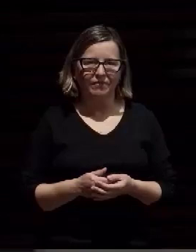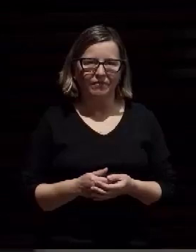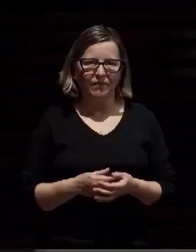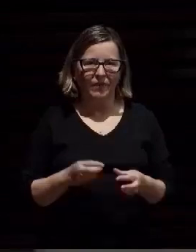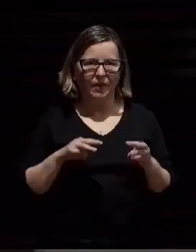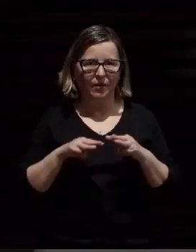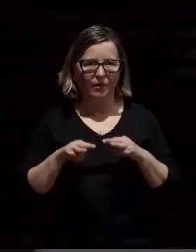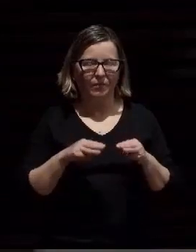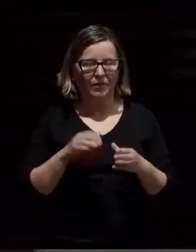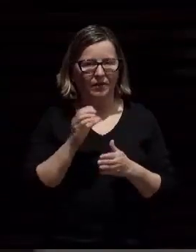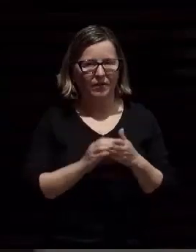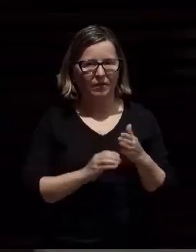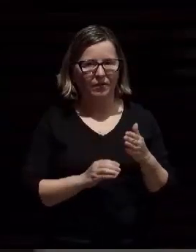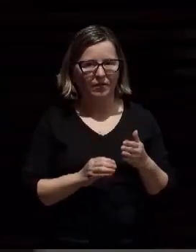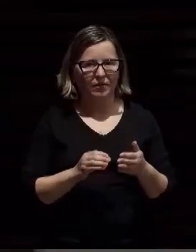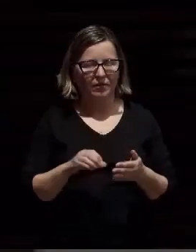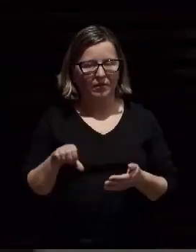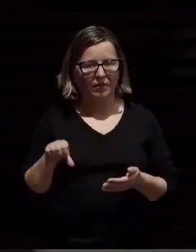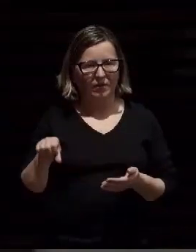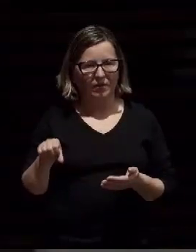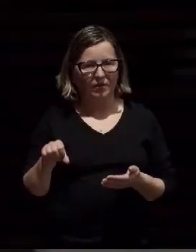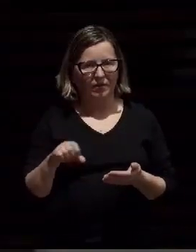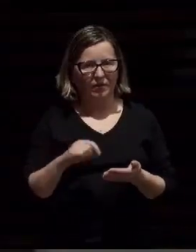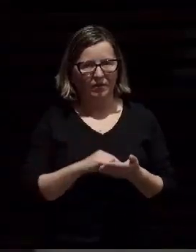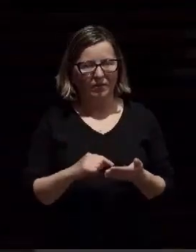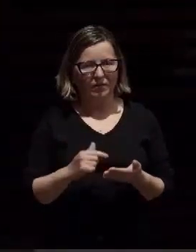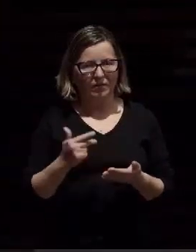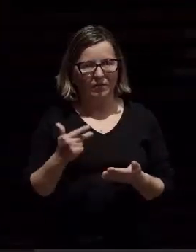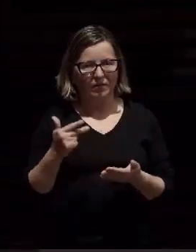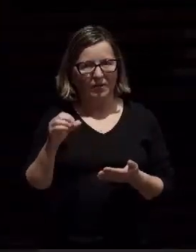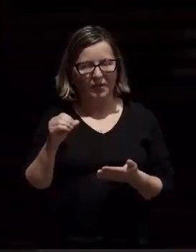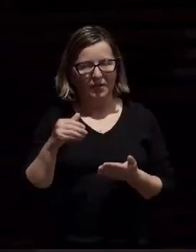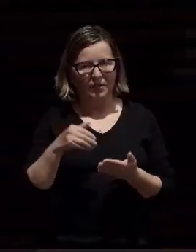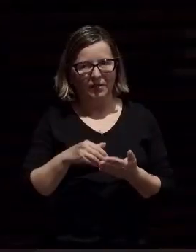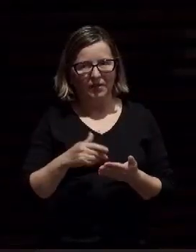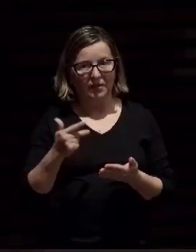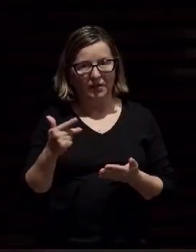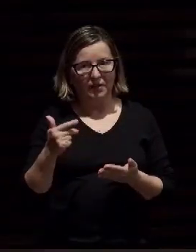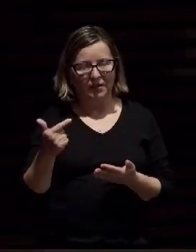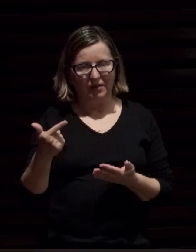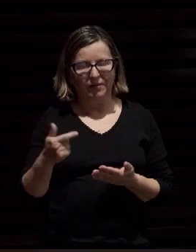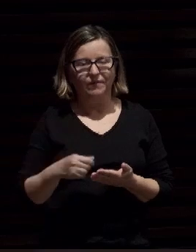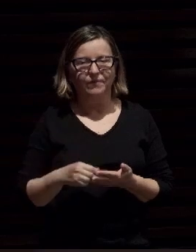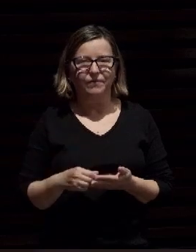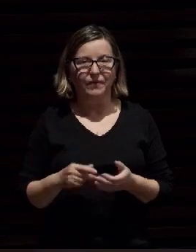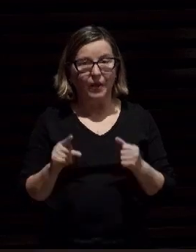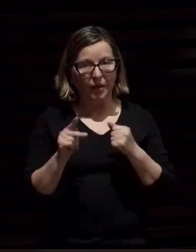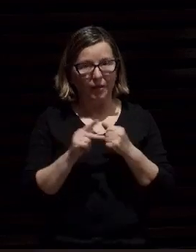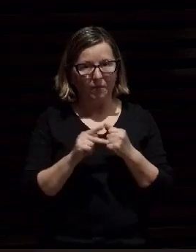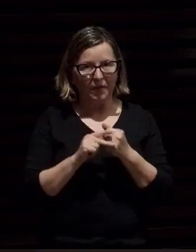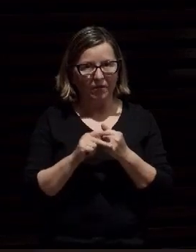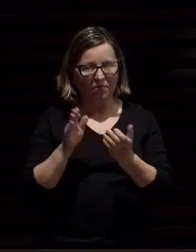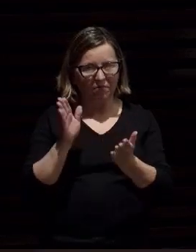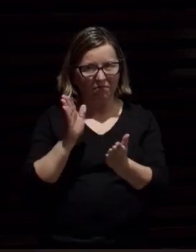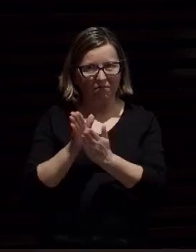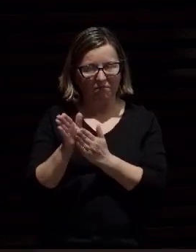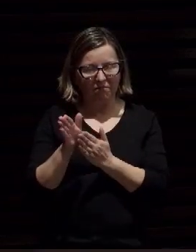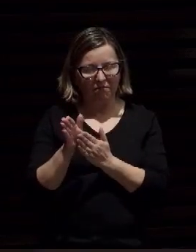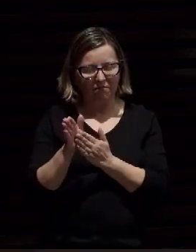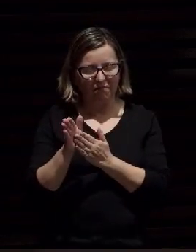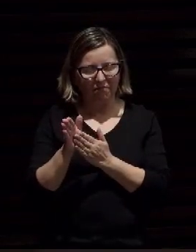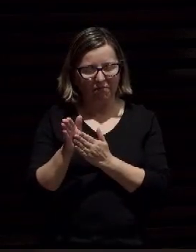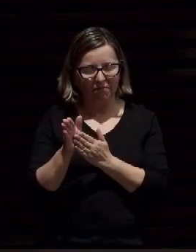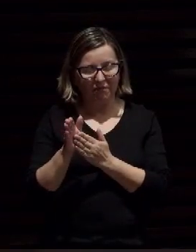Marcos 9, 30 a 32, "E tendo partido dali, passavam